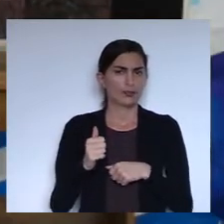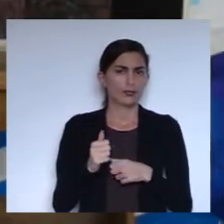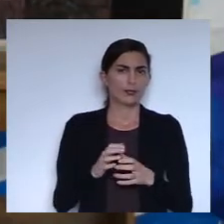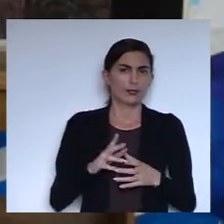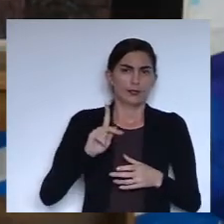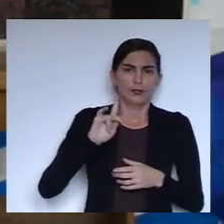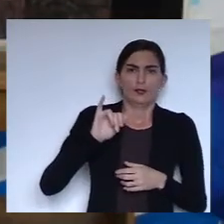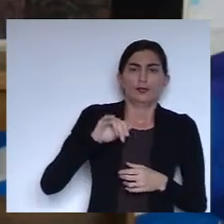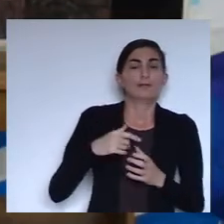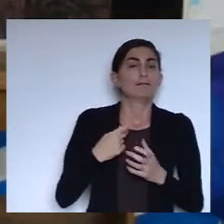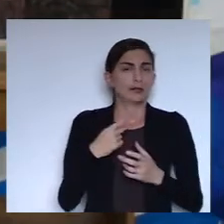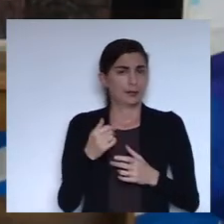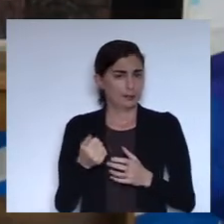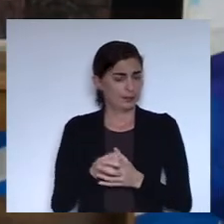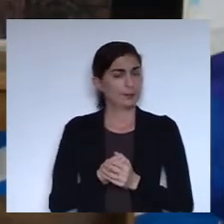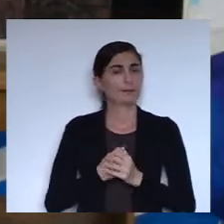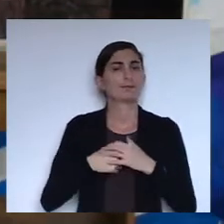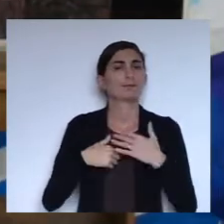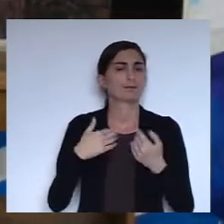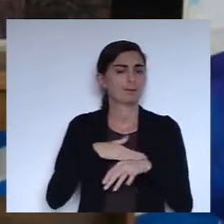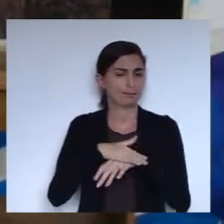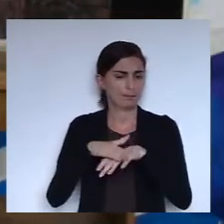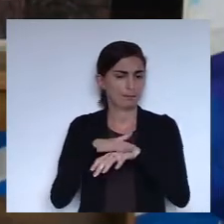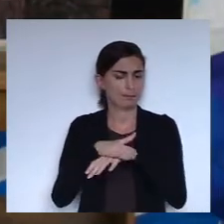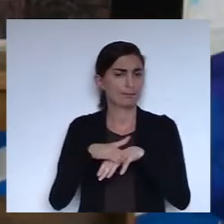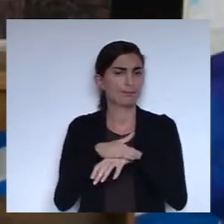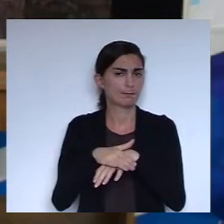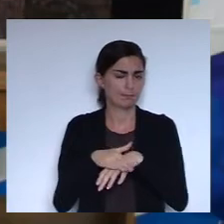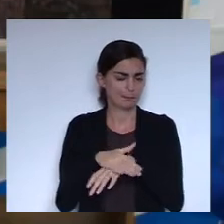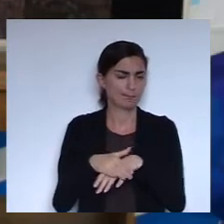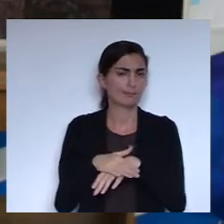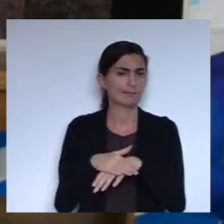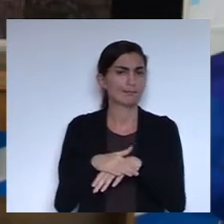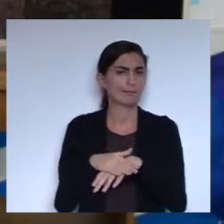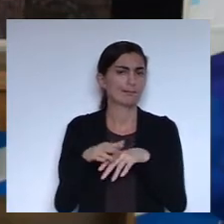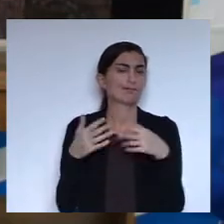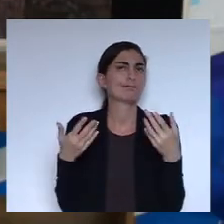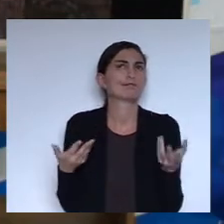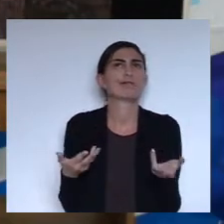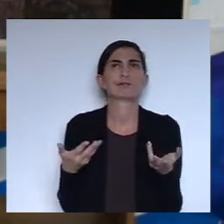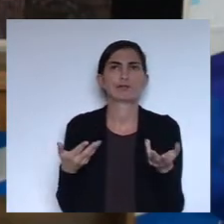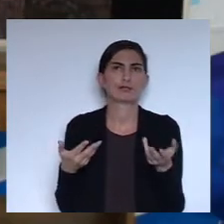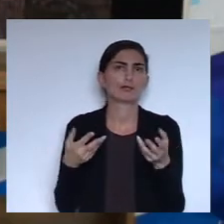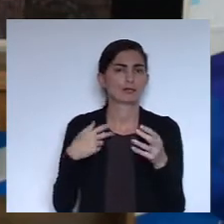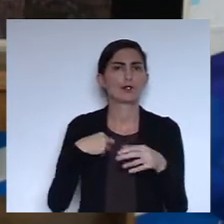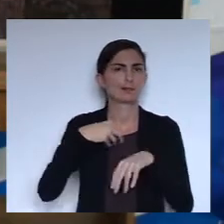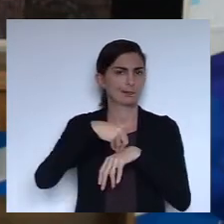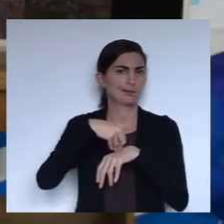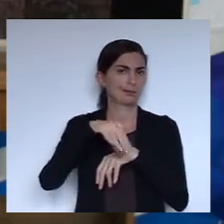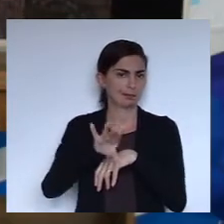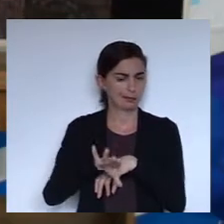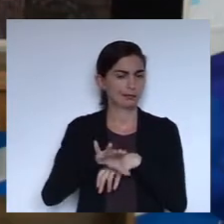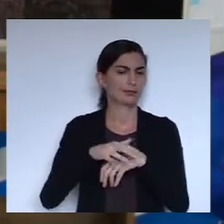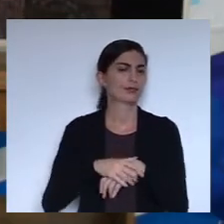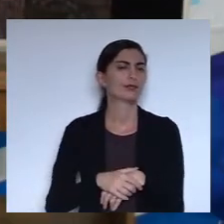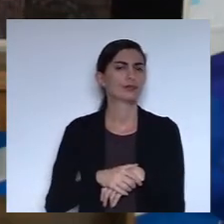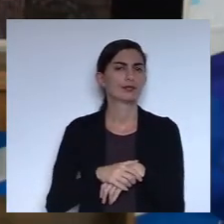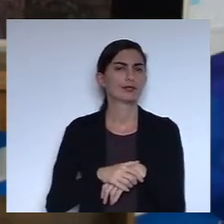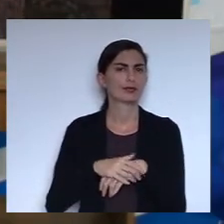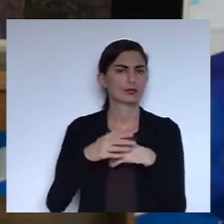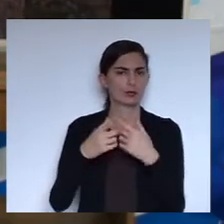Pimpão. Eu queria começar com uma seguinte indagação.